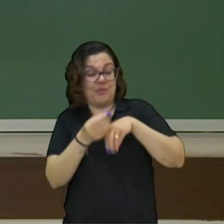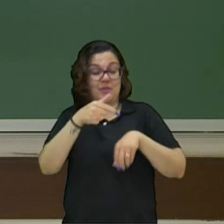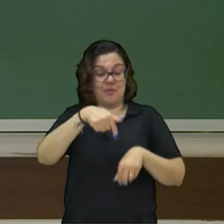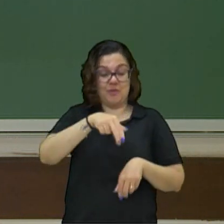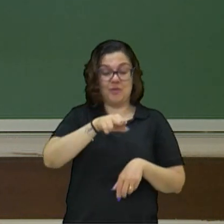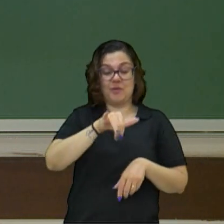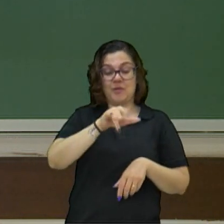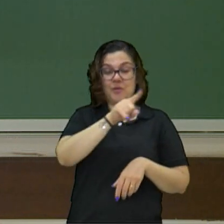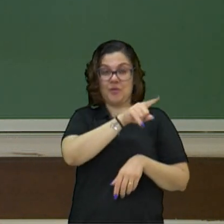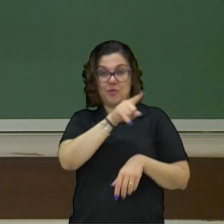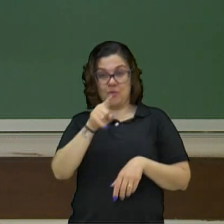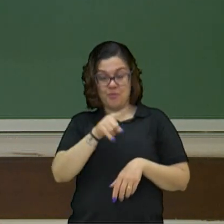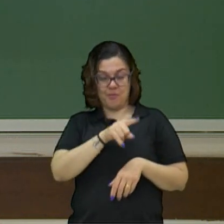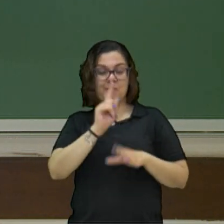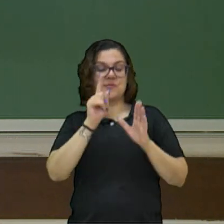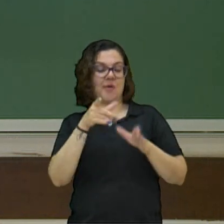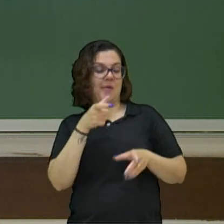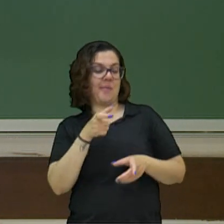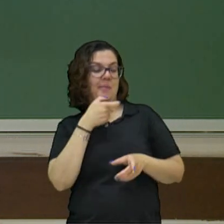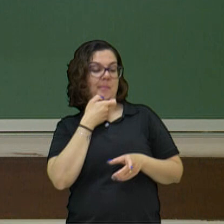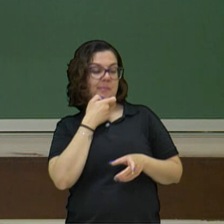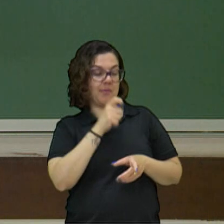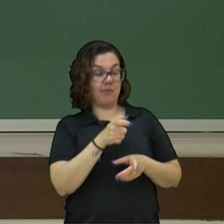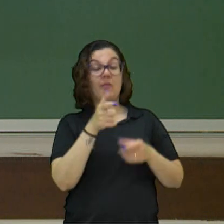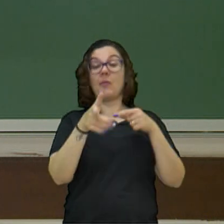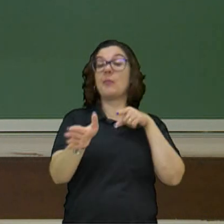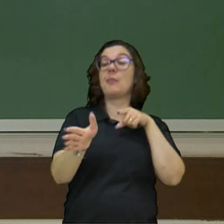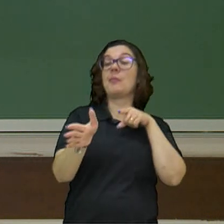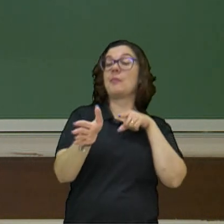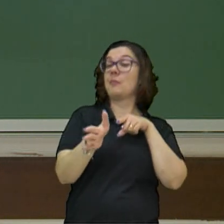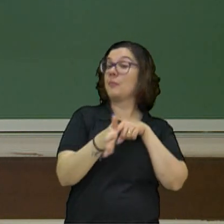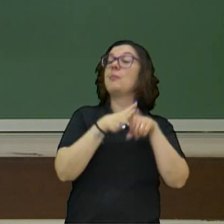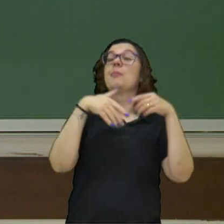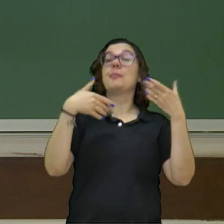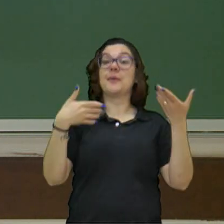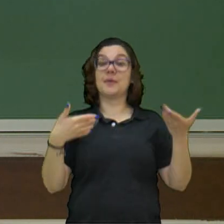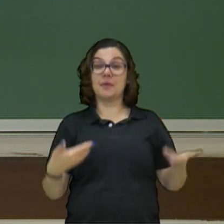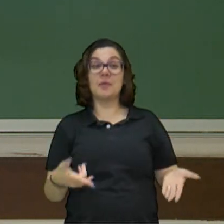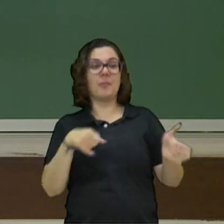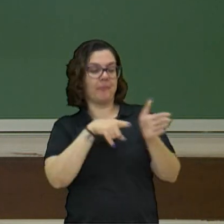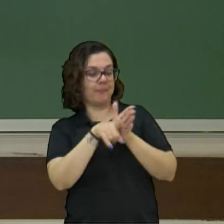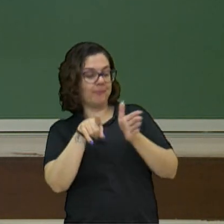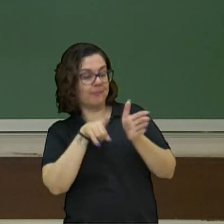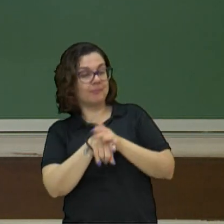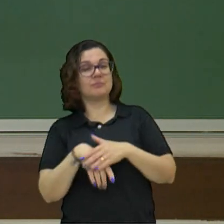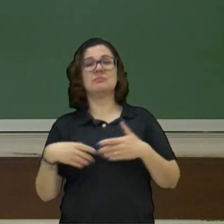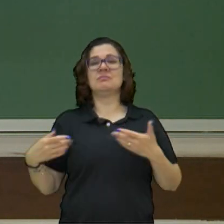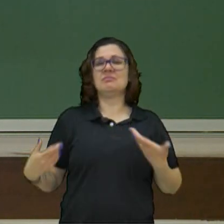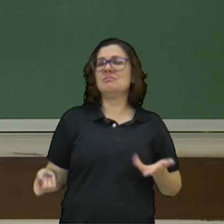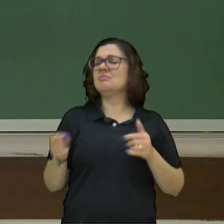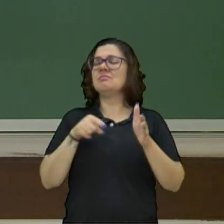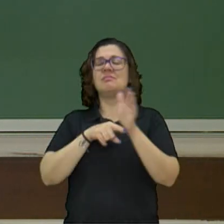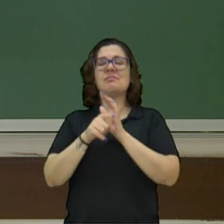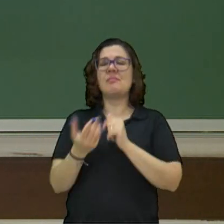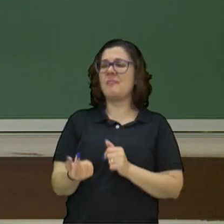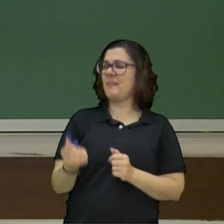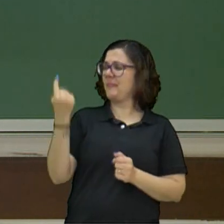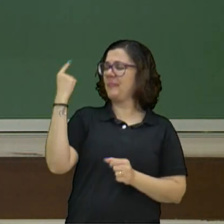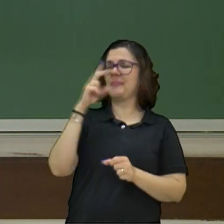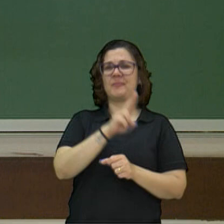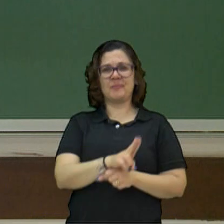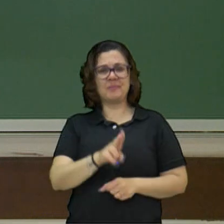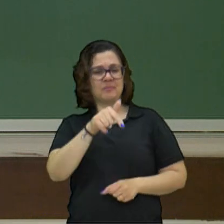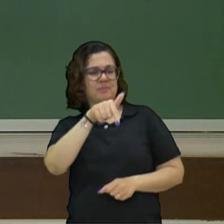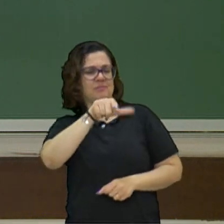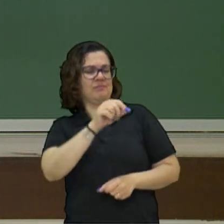quis que é uma palavra estrangeira que significa em português nada mais do que com esse trabalho voz o pressionar é usado lá nos anos